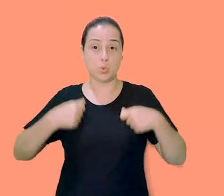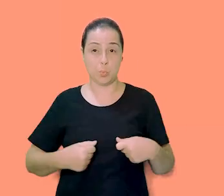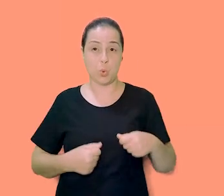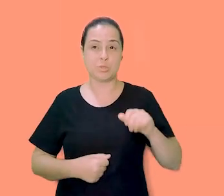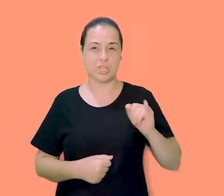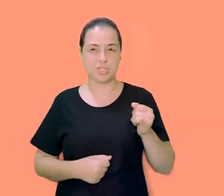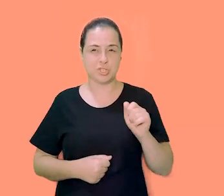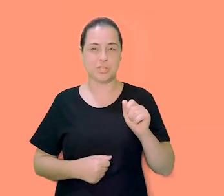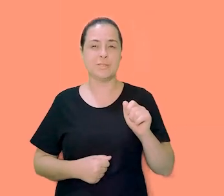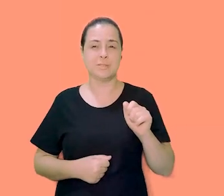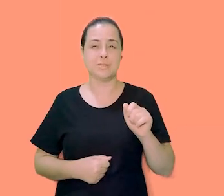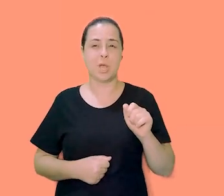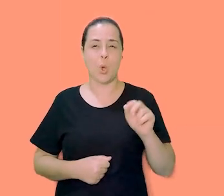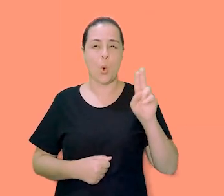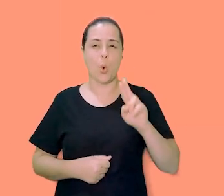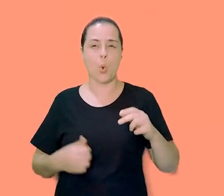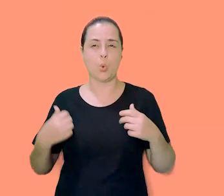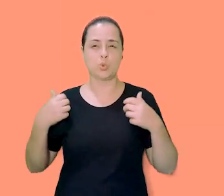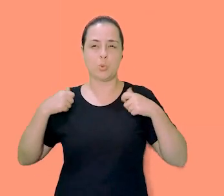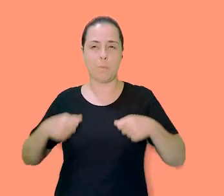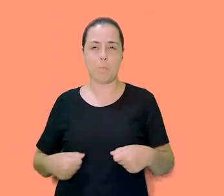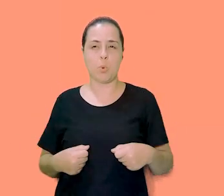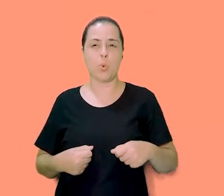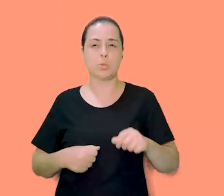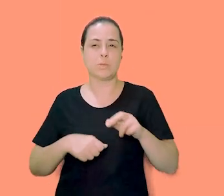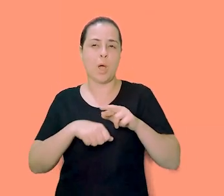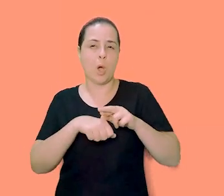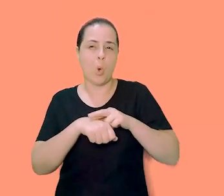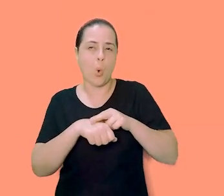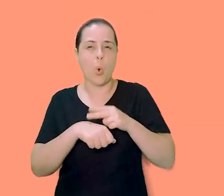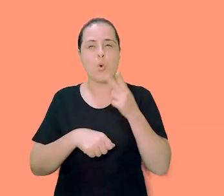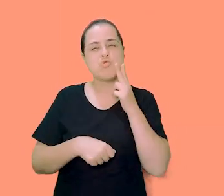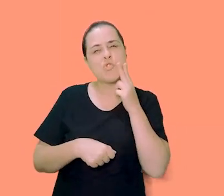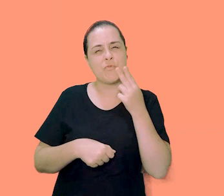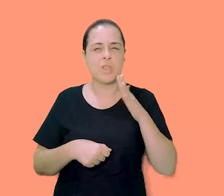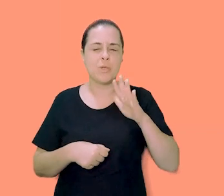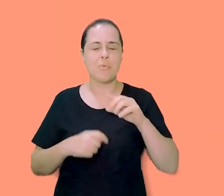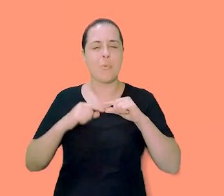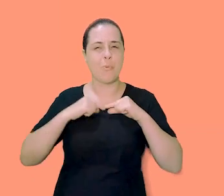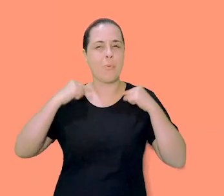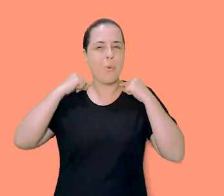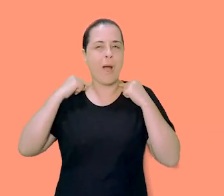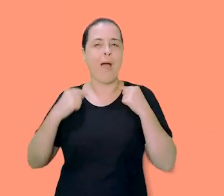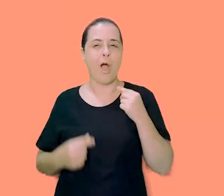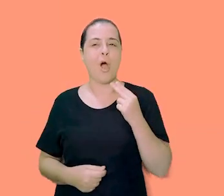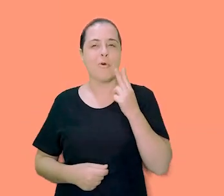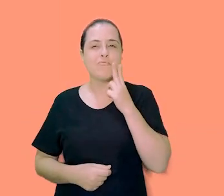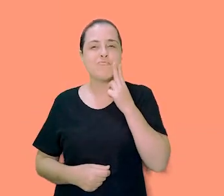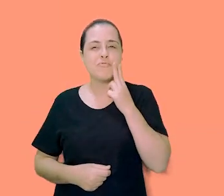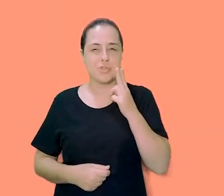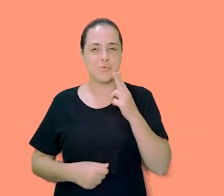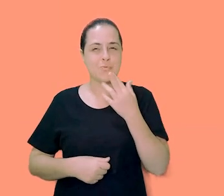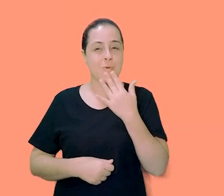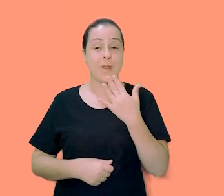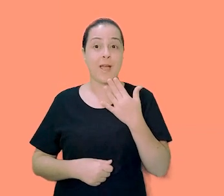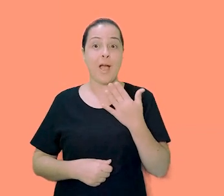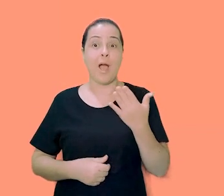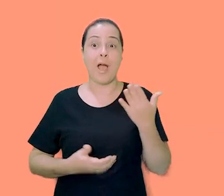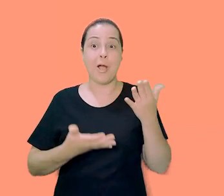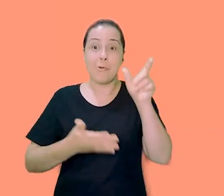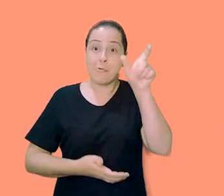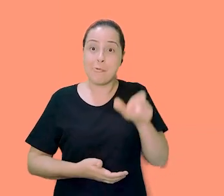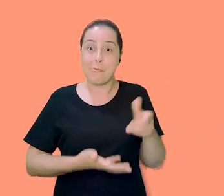com uma blusa roxa vinho e um colar também vinho. E hoje a nossa convidada é a